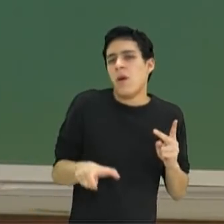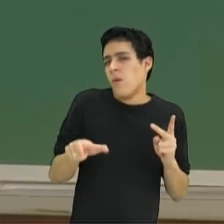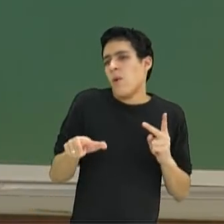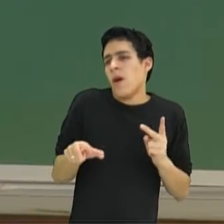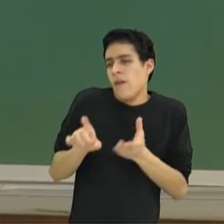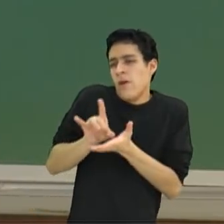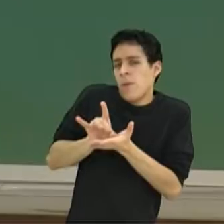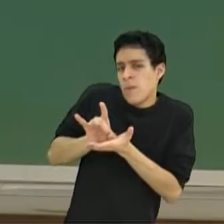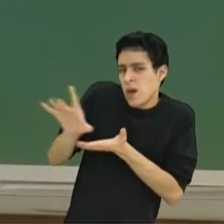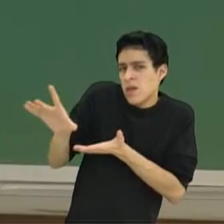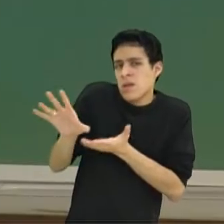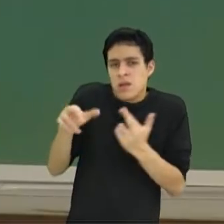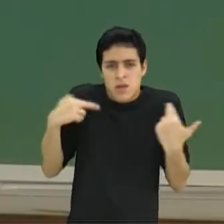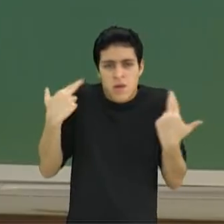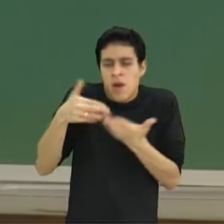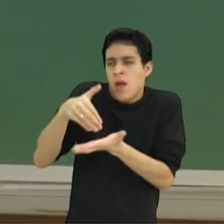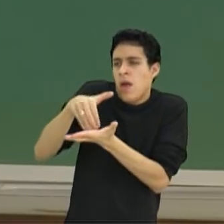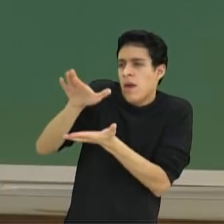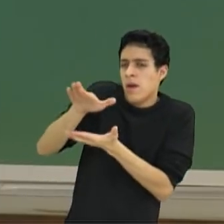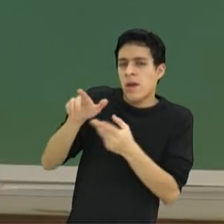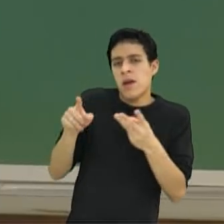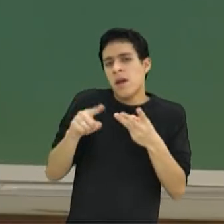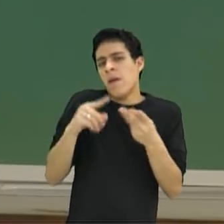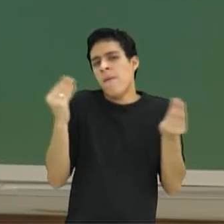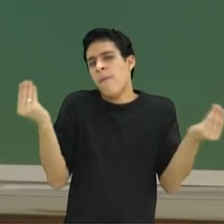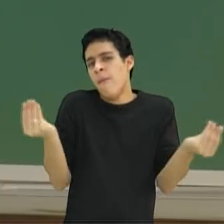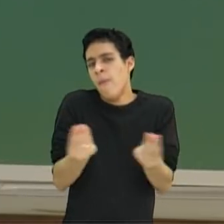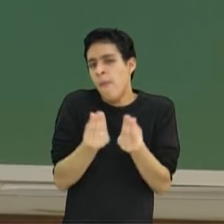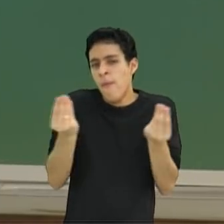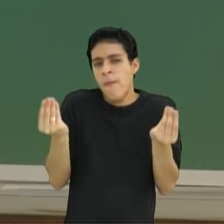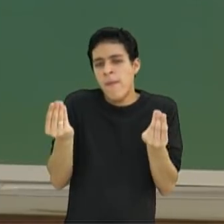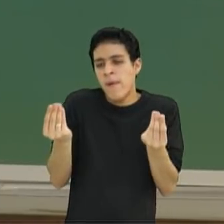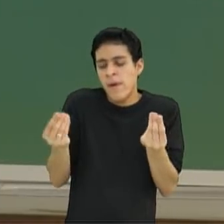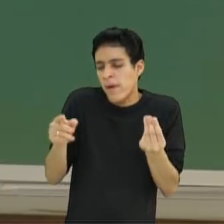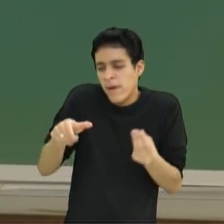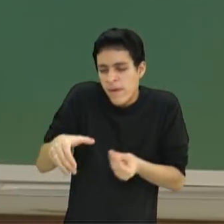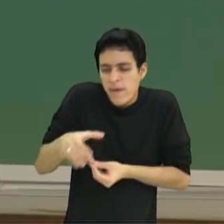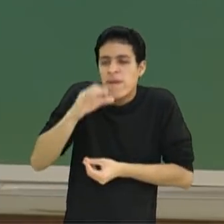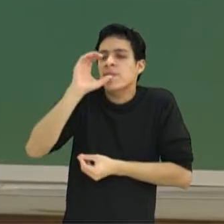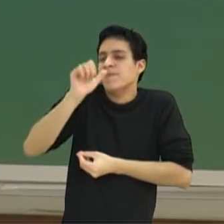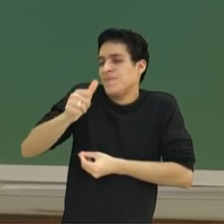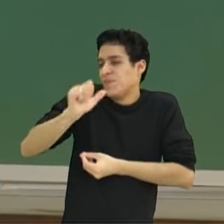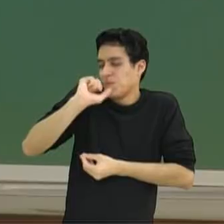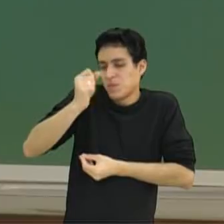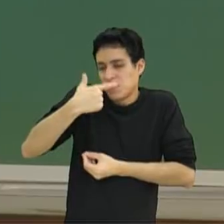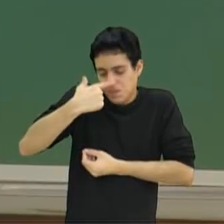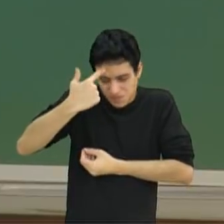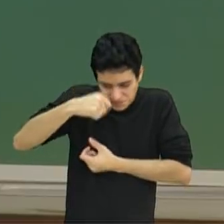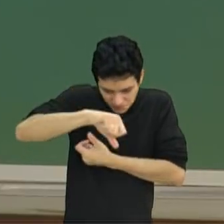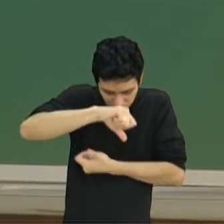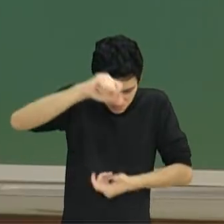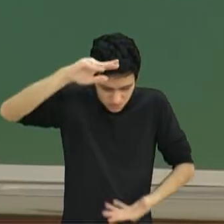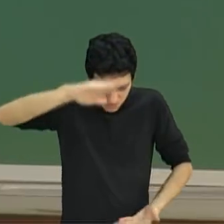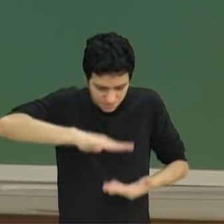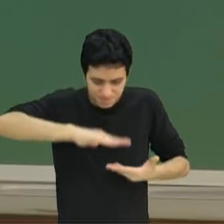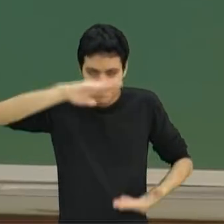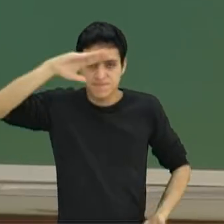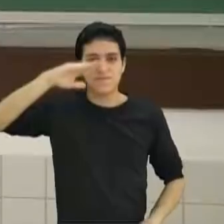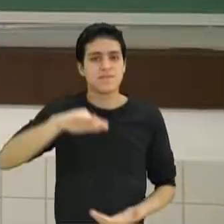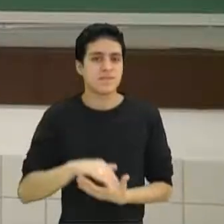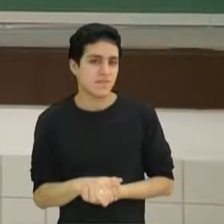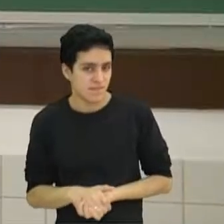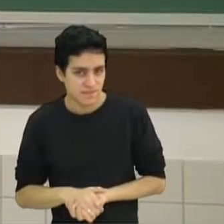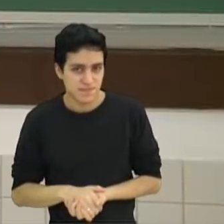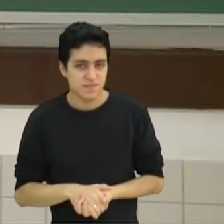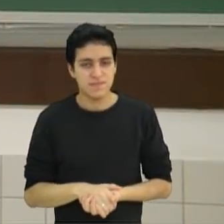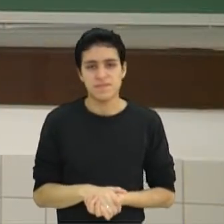do reino, né? Ou até alguma substância aí que a pessoa toma ou come e ela muda de tamanho, diminui